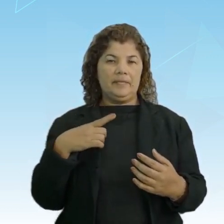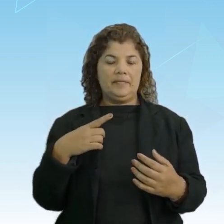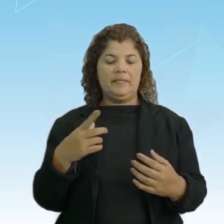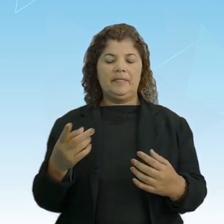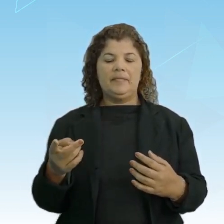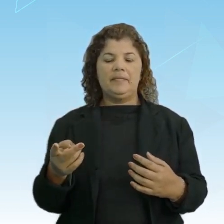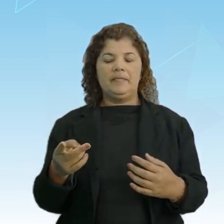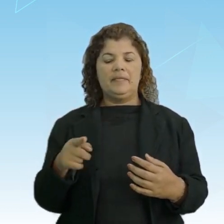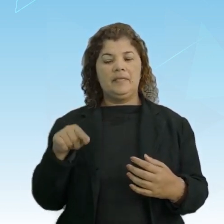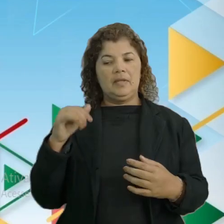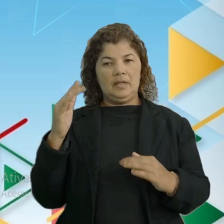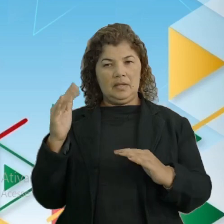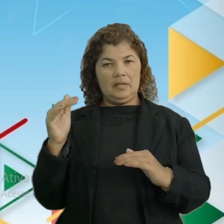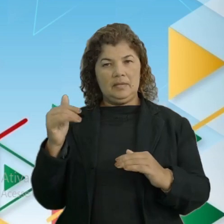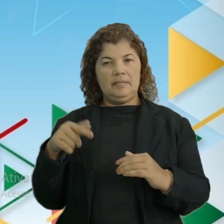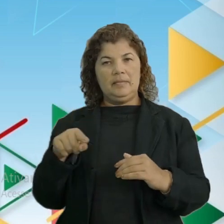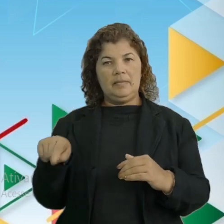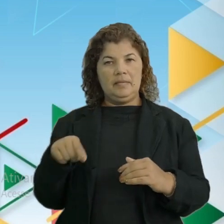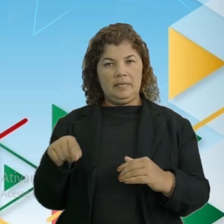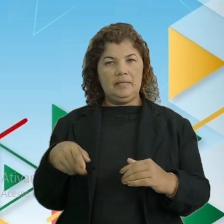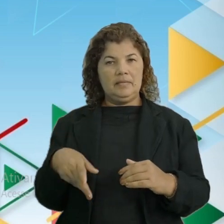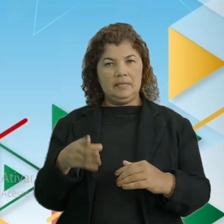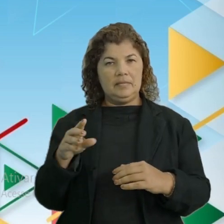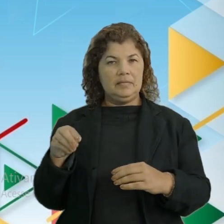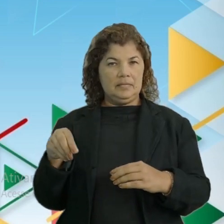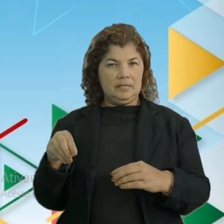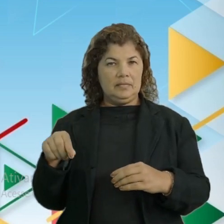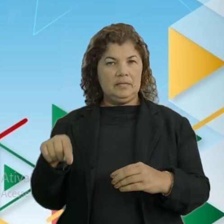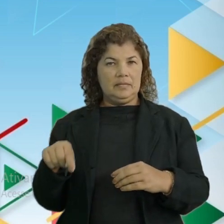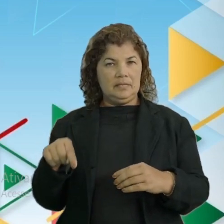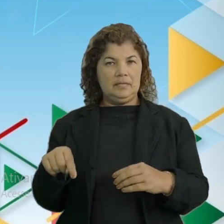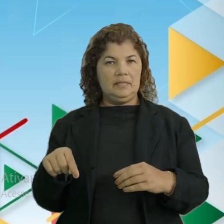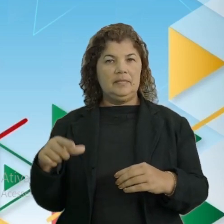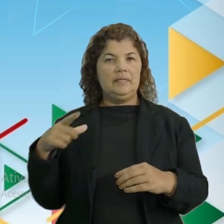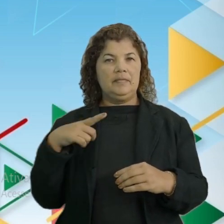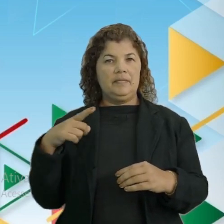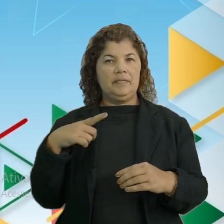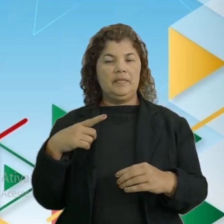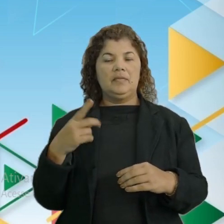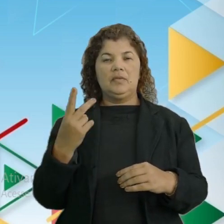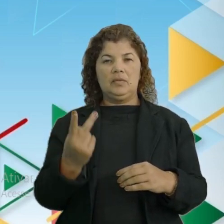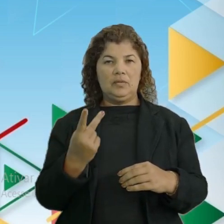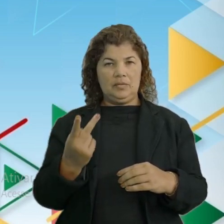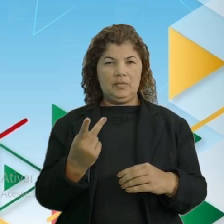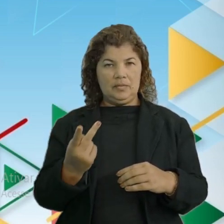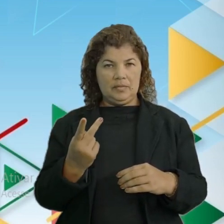consideradas espanholas, né, pela igreja, estavam duas grandes civilizações,